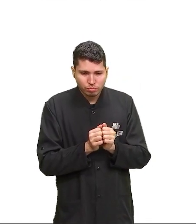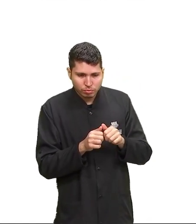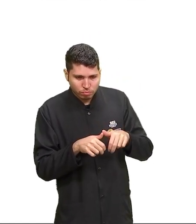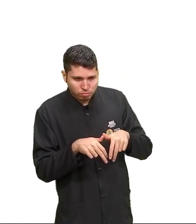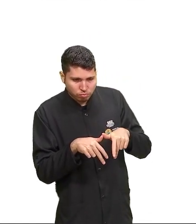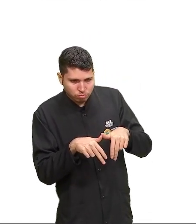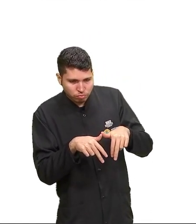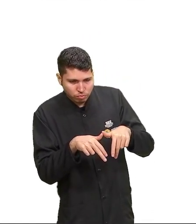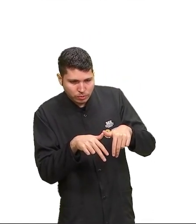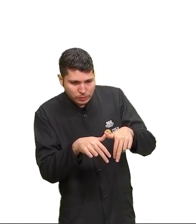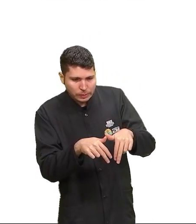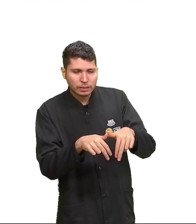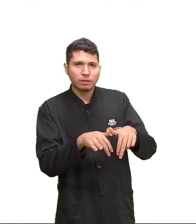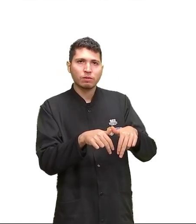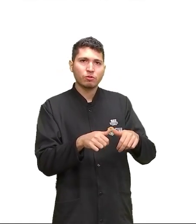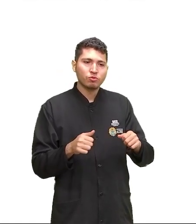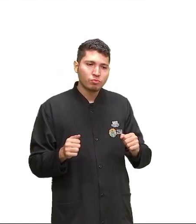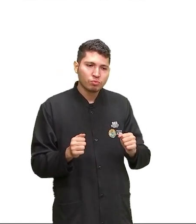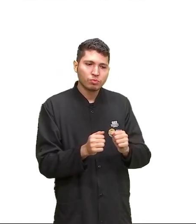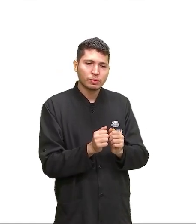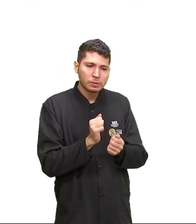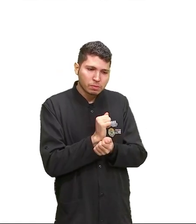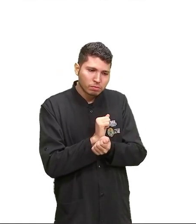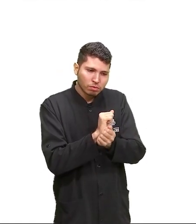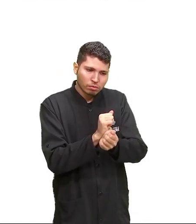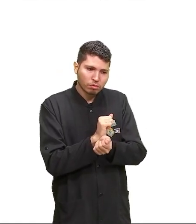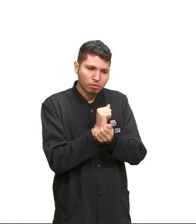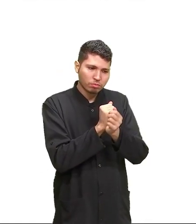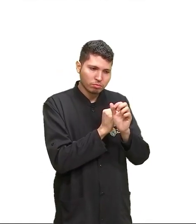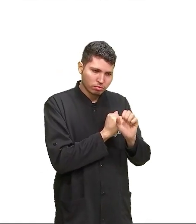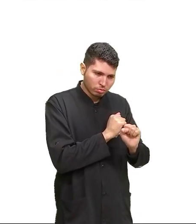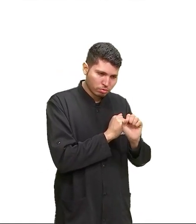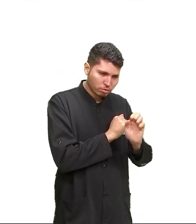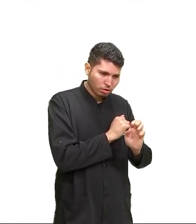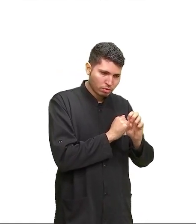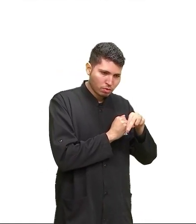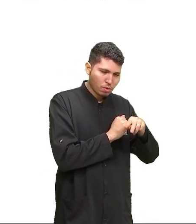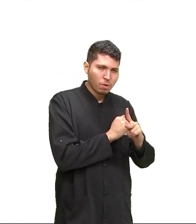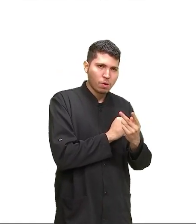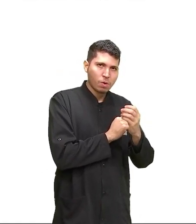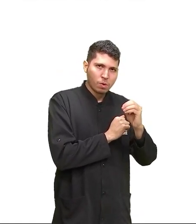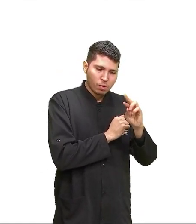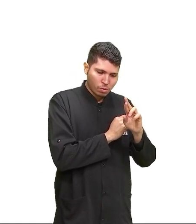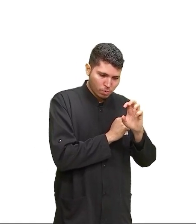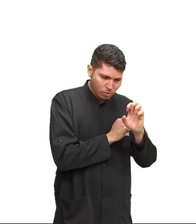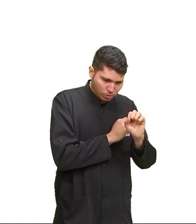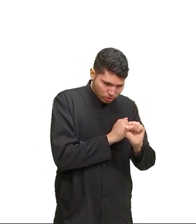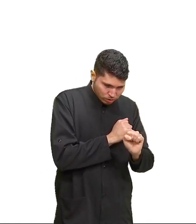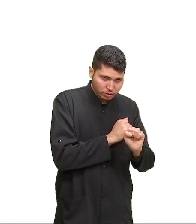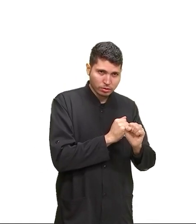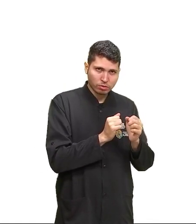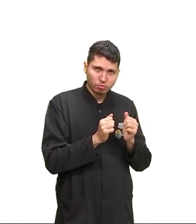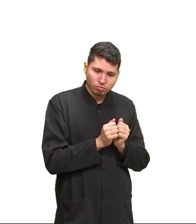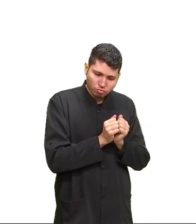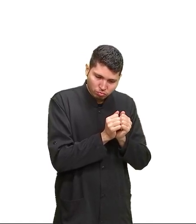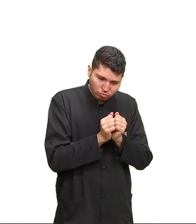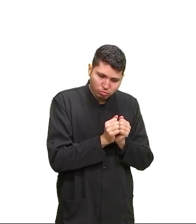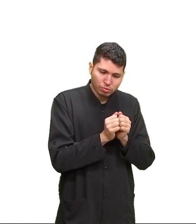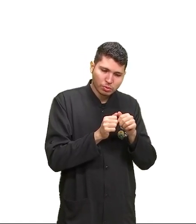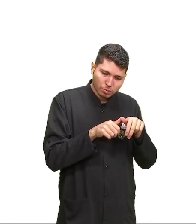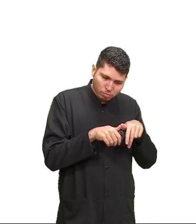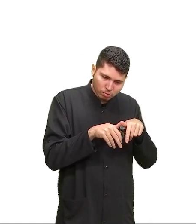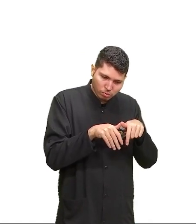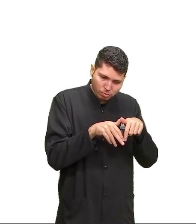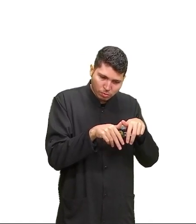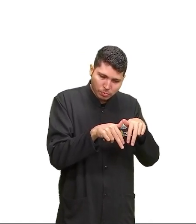ali, significa dentro desse contexto da escravização, né, da sociedade colonial do Rio de Janeiro? Aí a gente